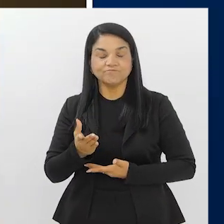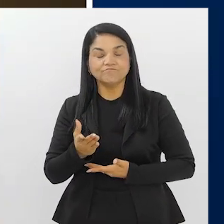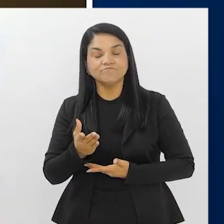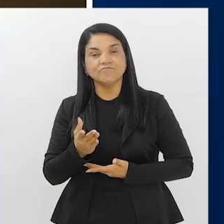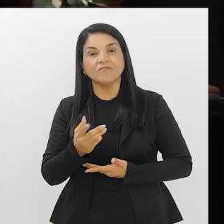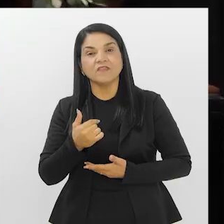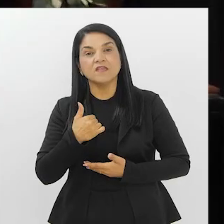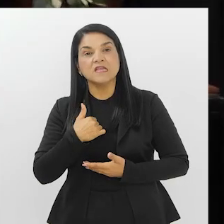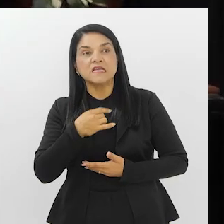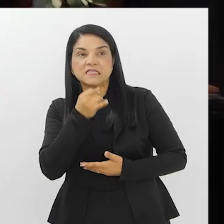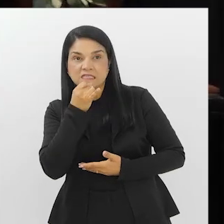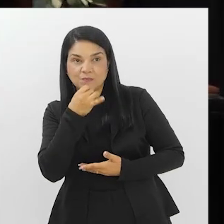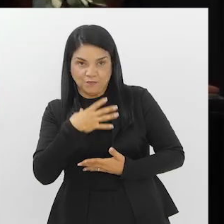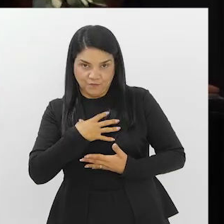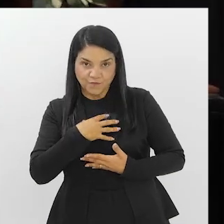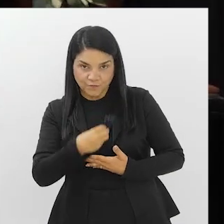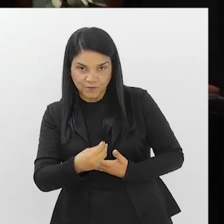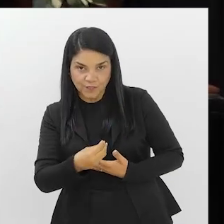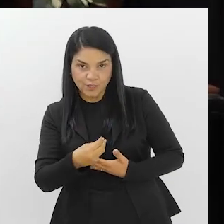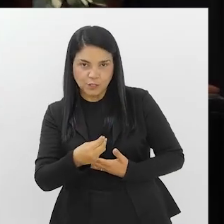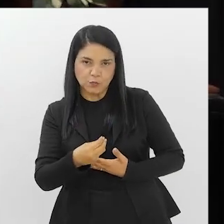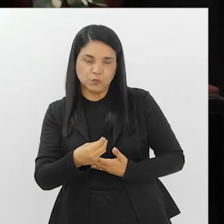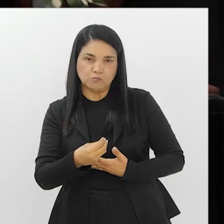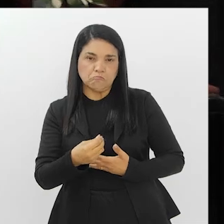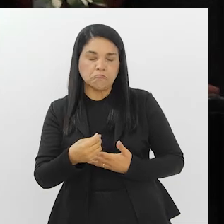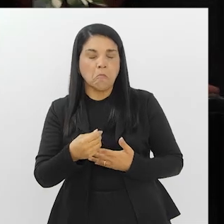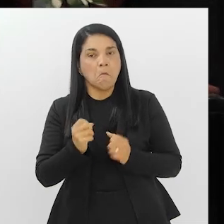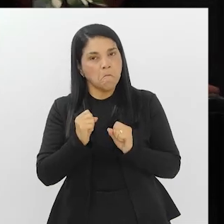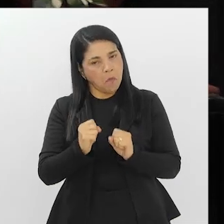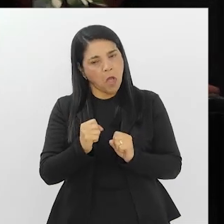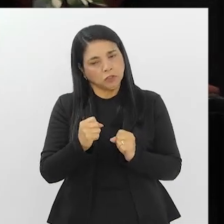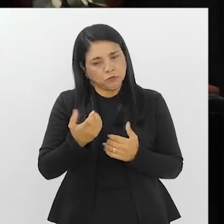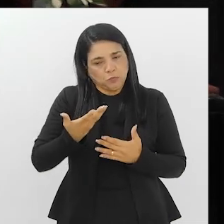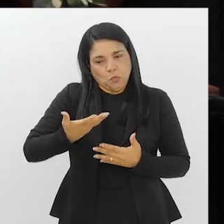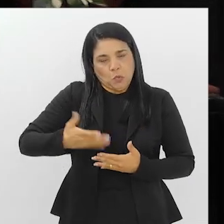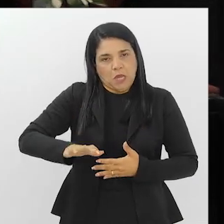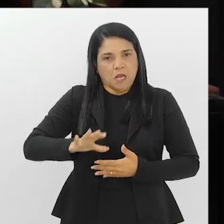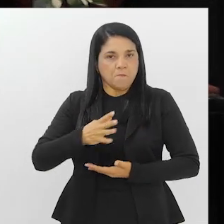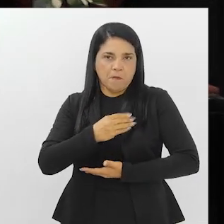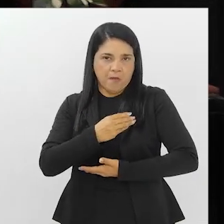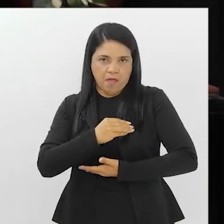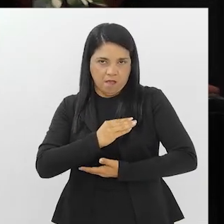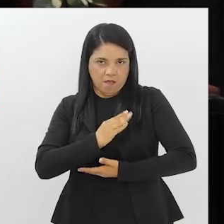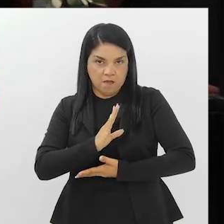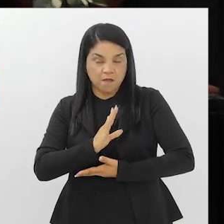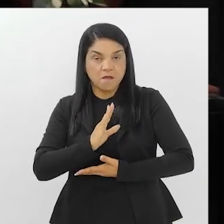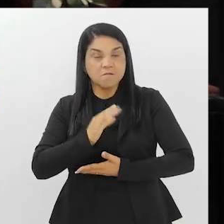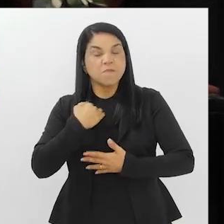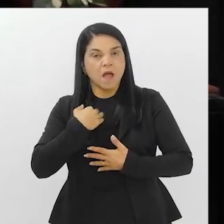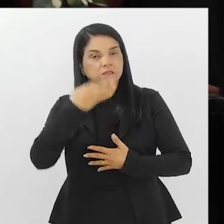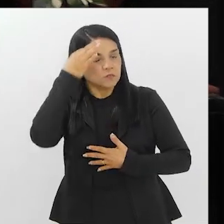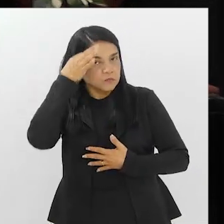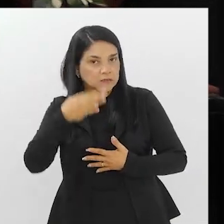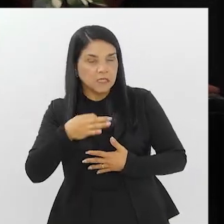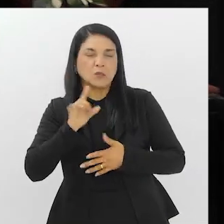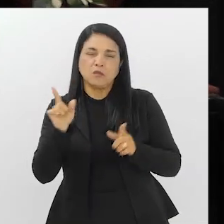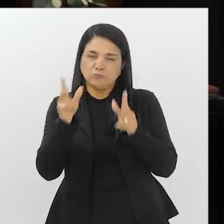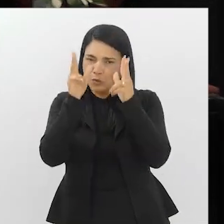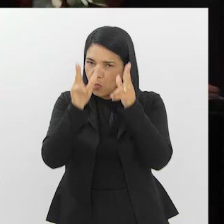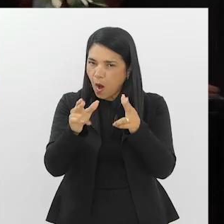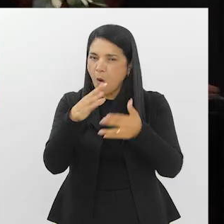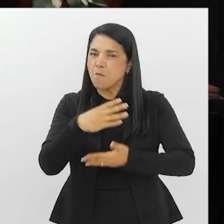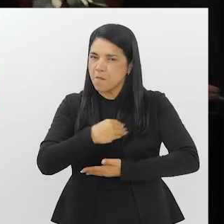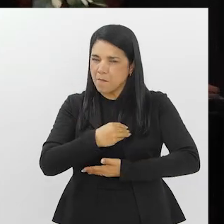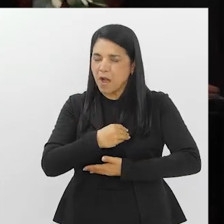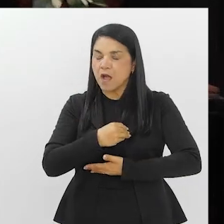filho, porque o filho, claro, que ele também pode rejeitar o peito, mas eu entendo, né? Eu também já